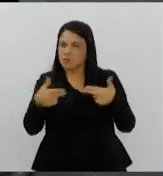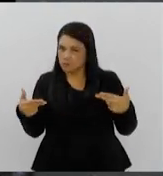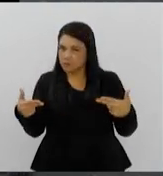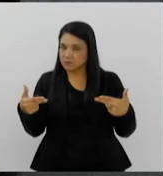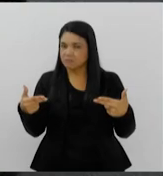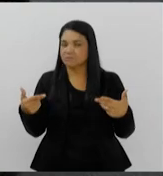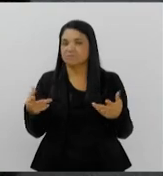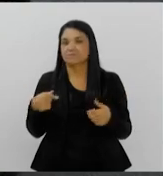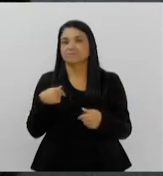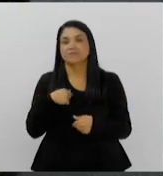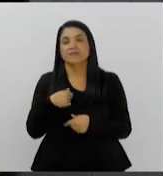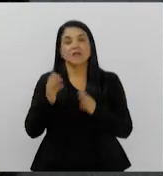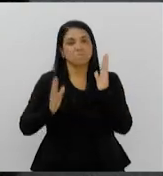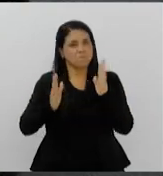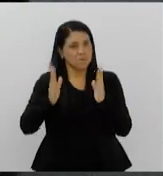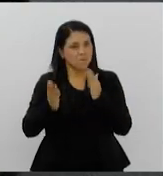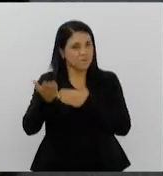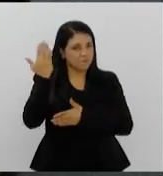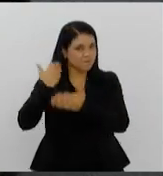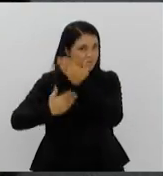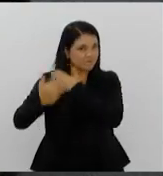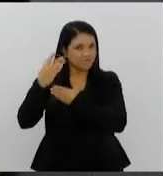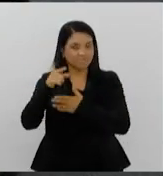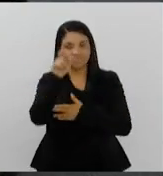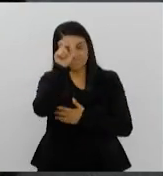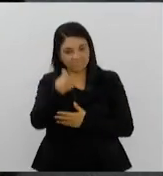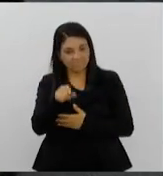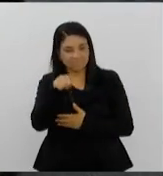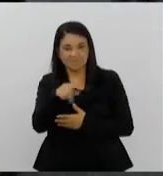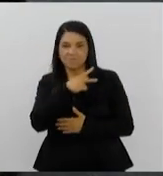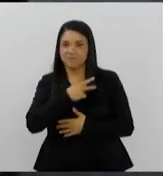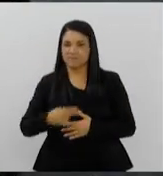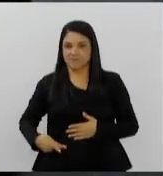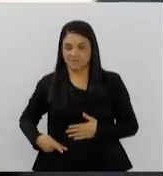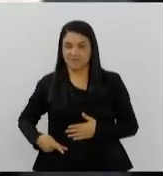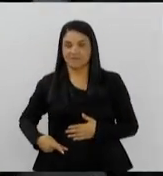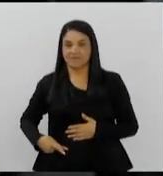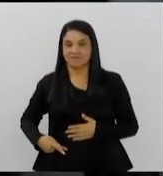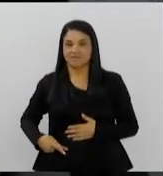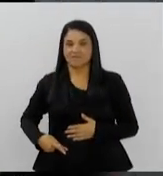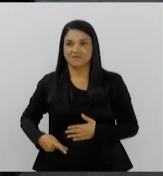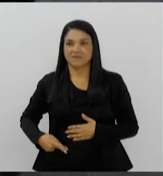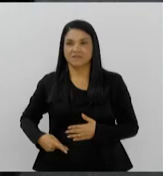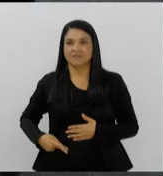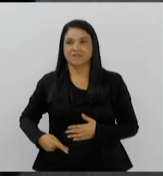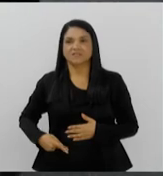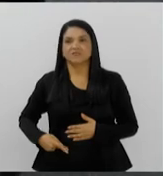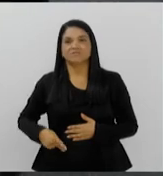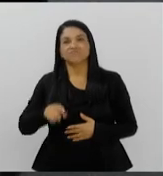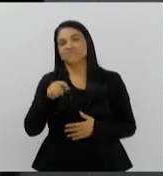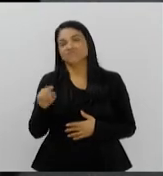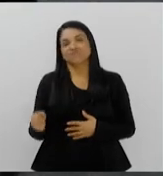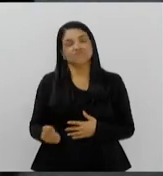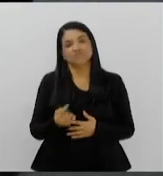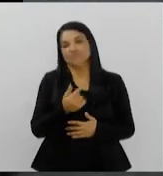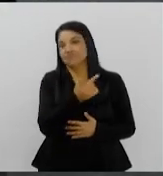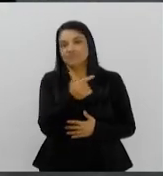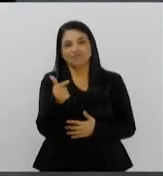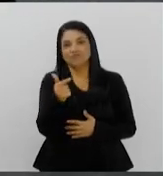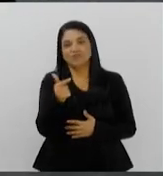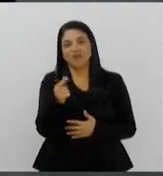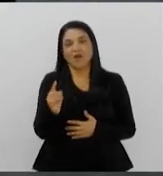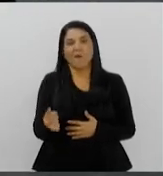Naquele momento, presidente, talvez Vossa Excelência não tivesse, dentre os colegas, nem um terço da legitimidade que Vossa Excelência tem